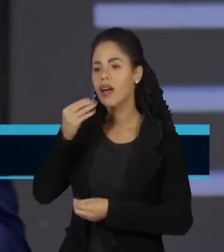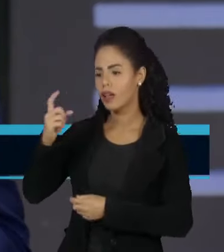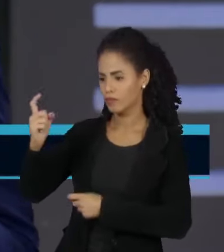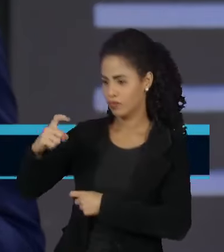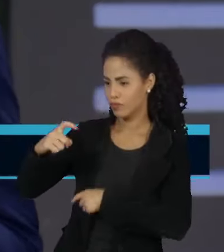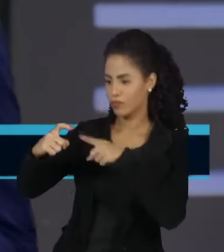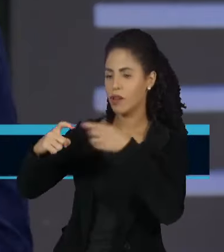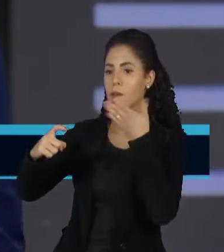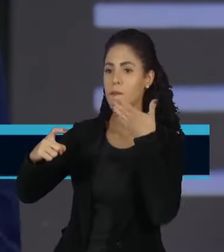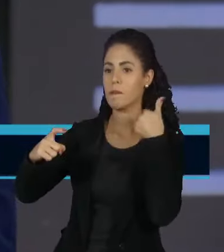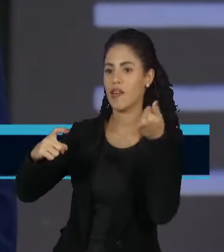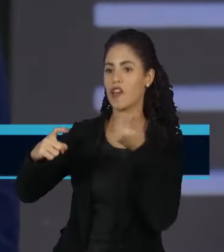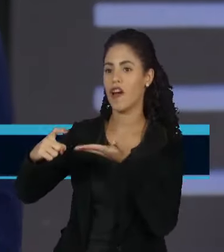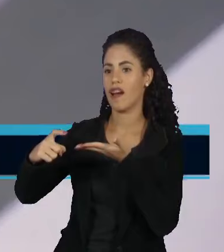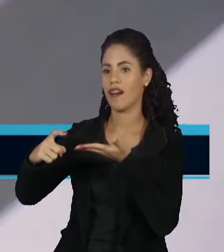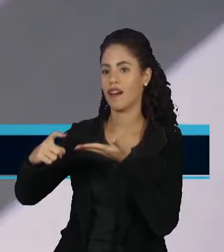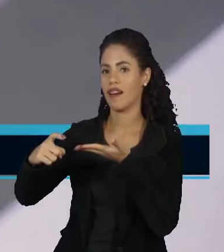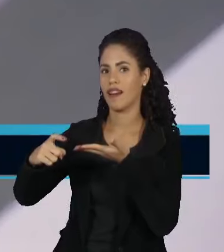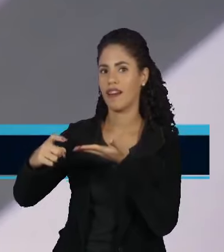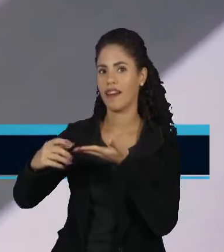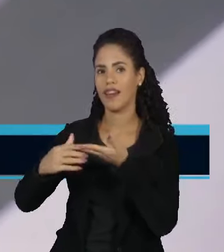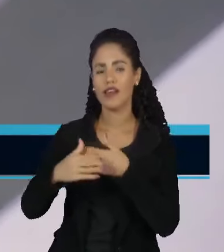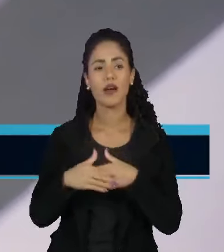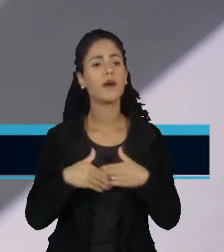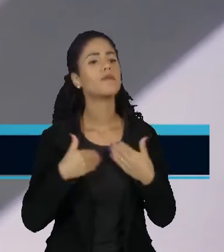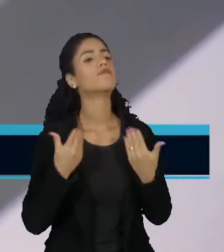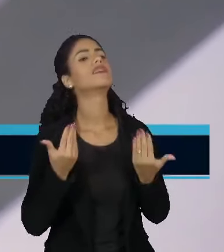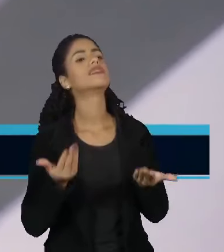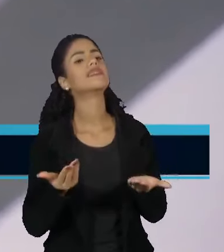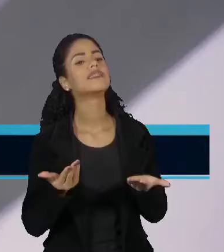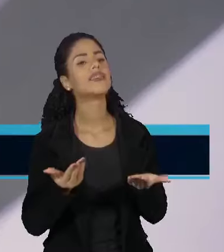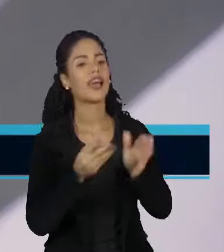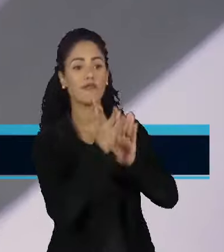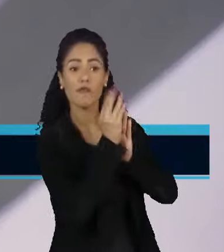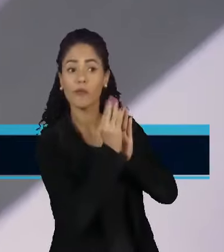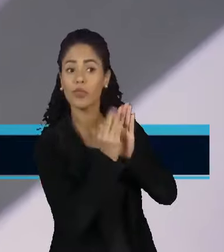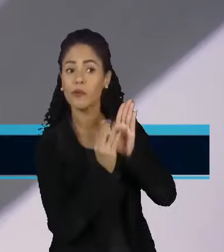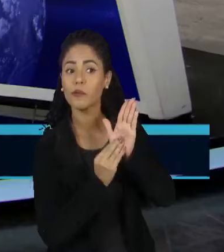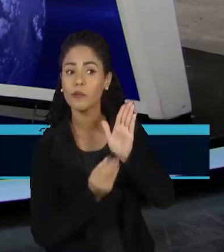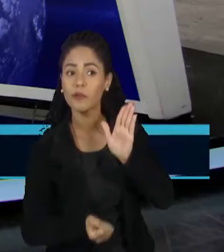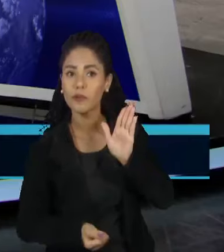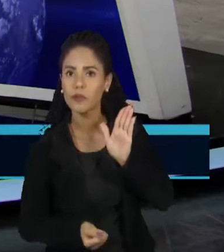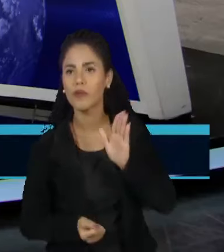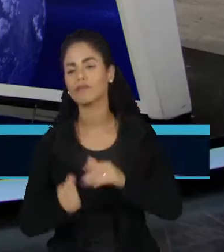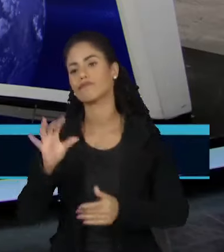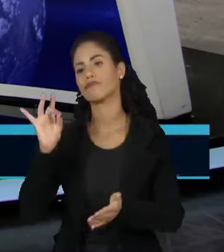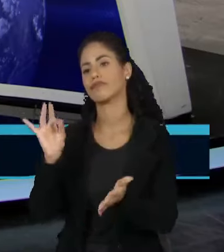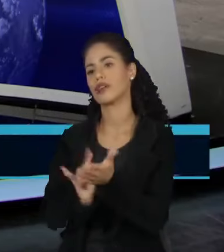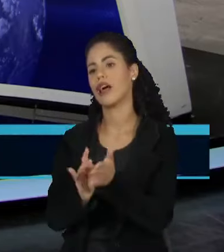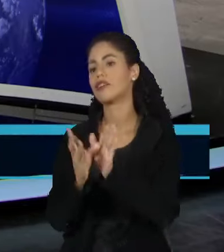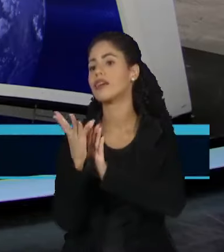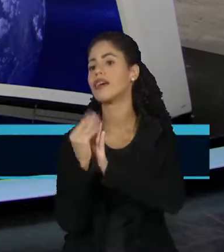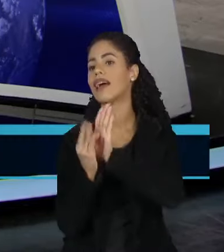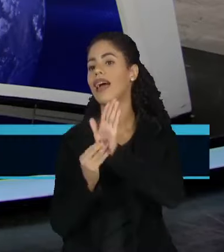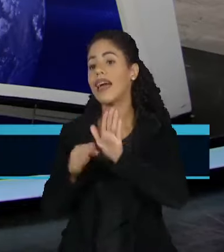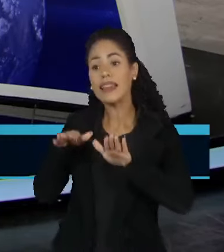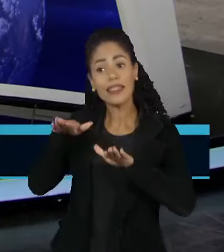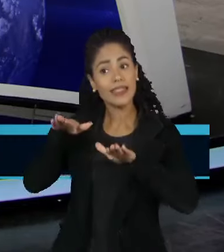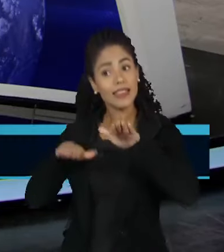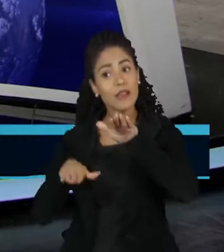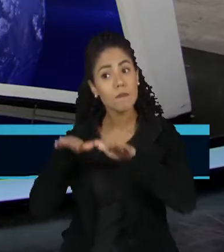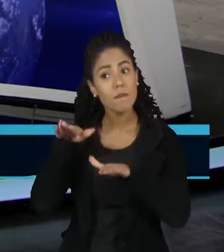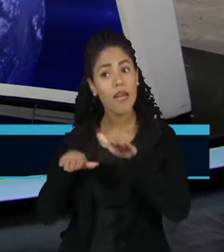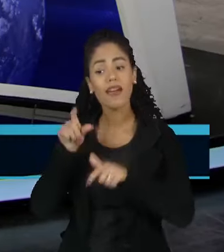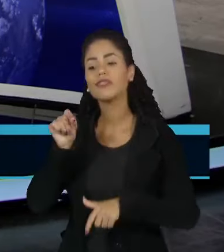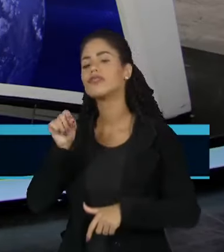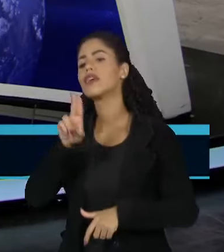melhor, assim, ela é muito Mas melhor. Mas e a fidedignidade do conteúdo? Boa. A fidedignidade depende de quem usa a ferramenta,